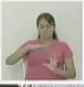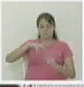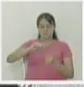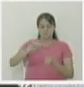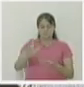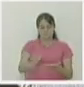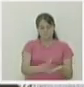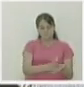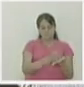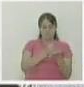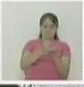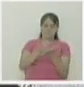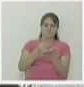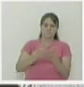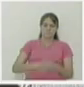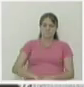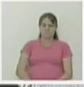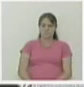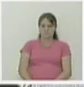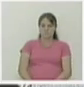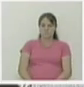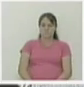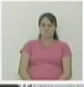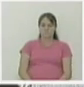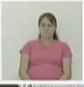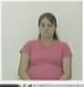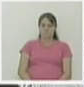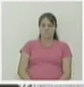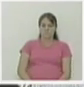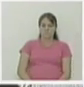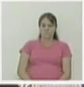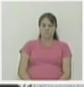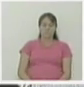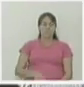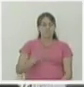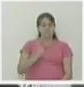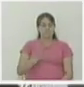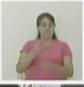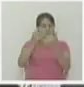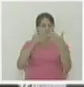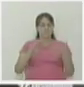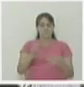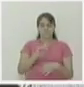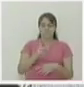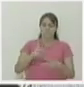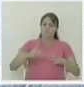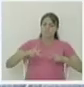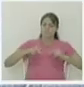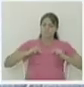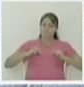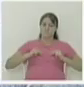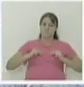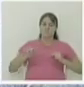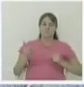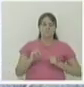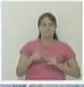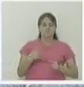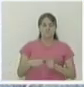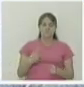ele. Está muito claro, não é questão de mérito, a iniciativa foi de Deus.